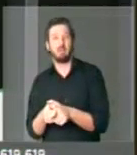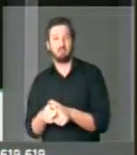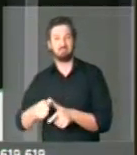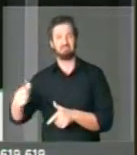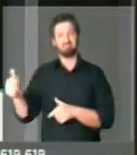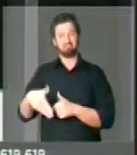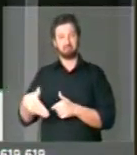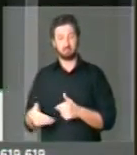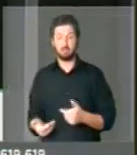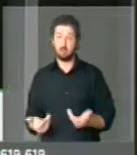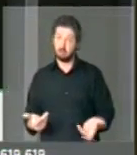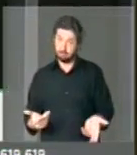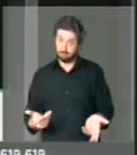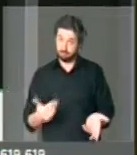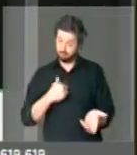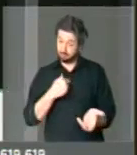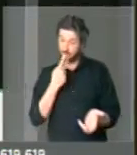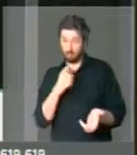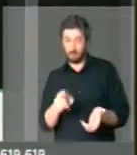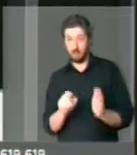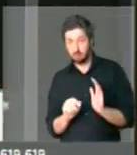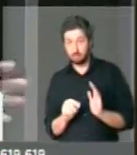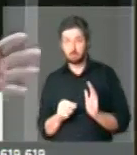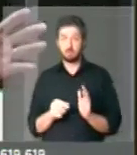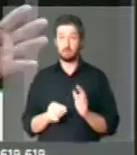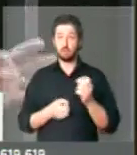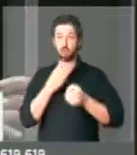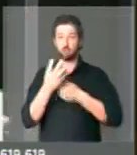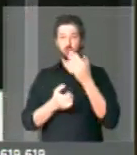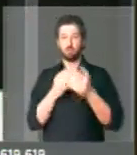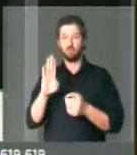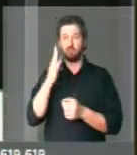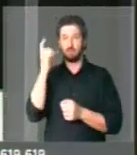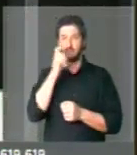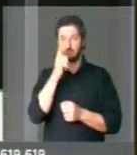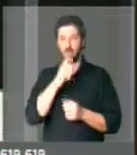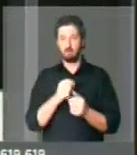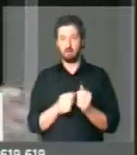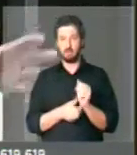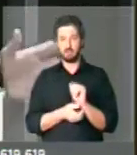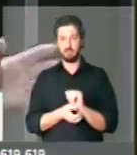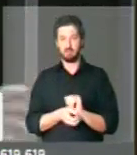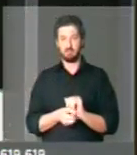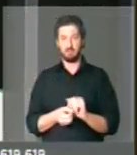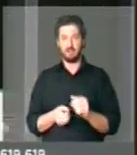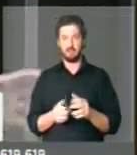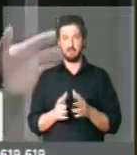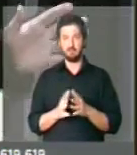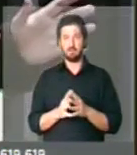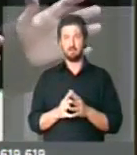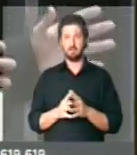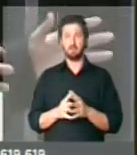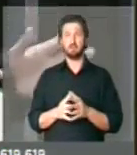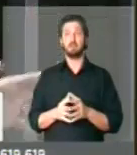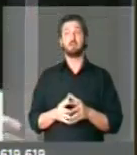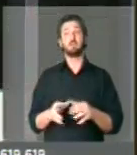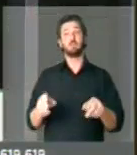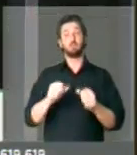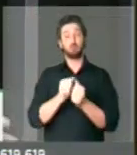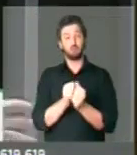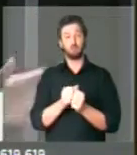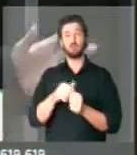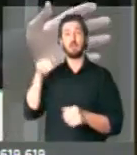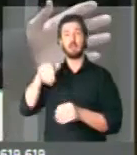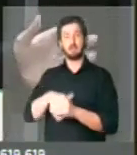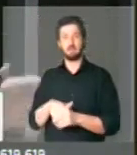Então, senhor presidente, eu queria aqui fazer essa avaliação, dizer que o discurso demagógico do golpe foi enterrado junto com o resultado das